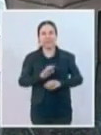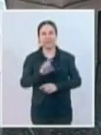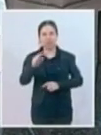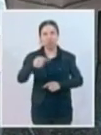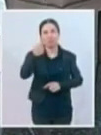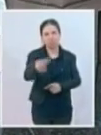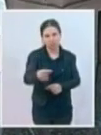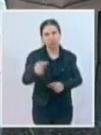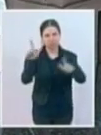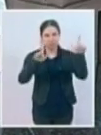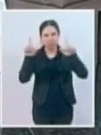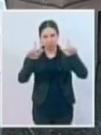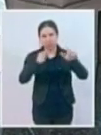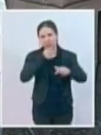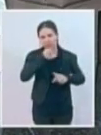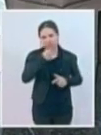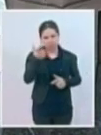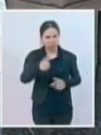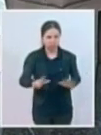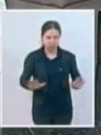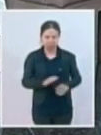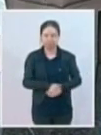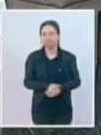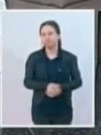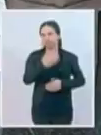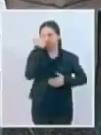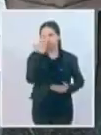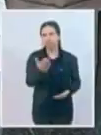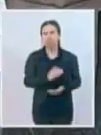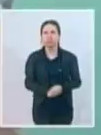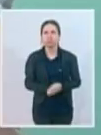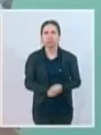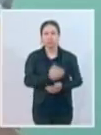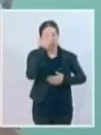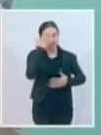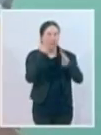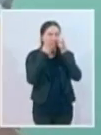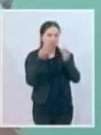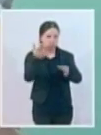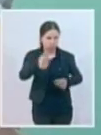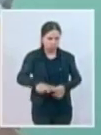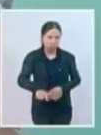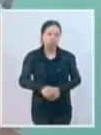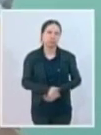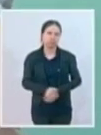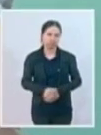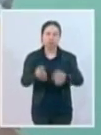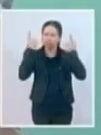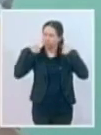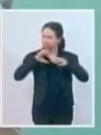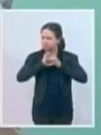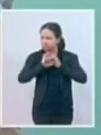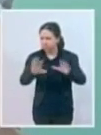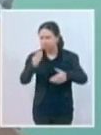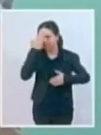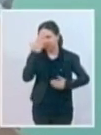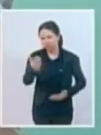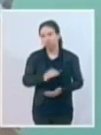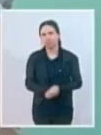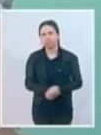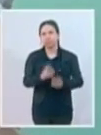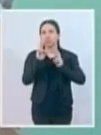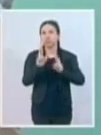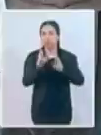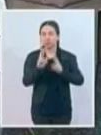próximo programa. Queria te agradecer, viu? Agradecer a sua atenção mais uma vez, toda a disponibilidade. E eu espero